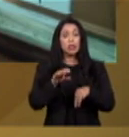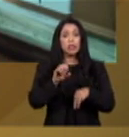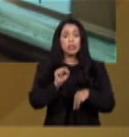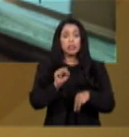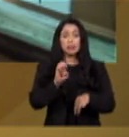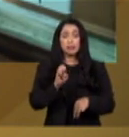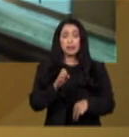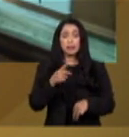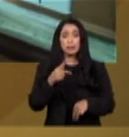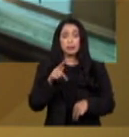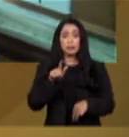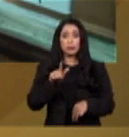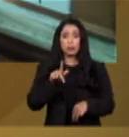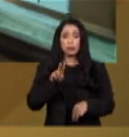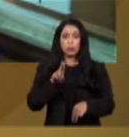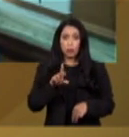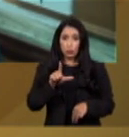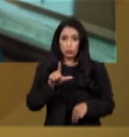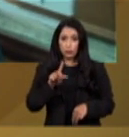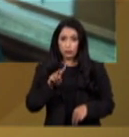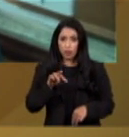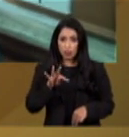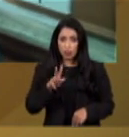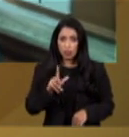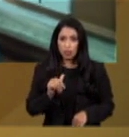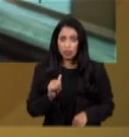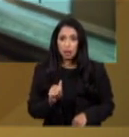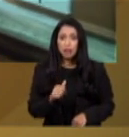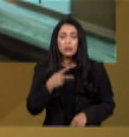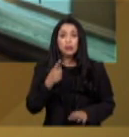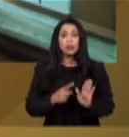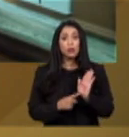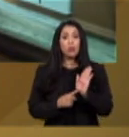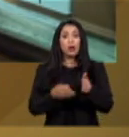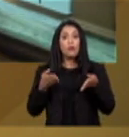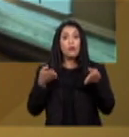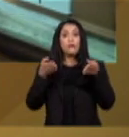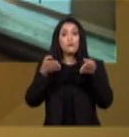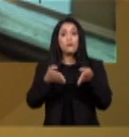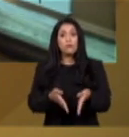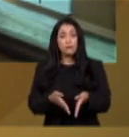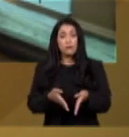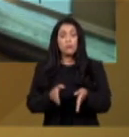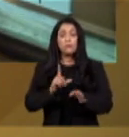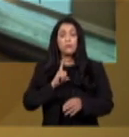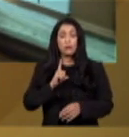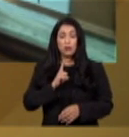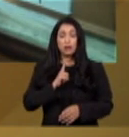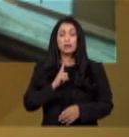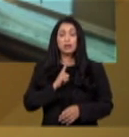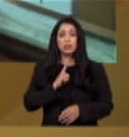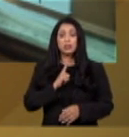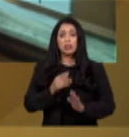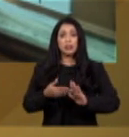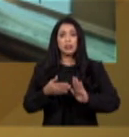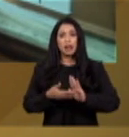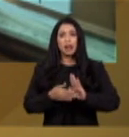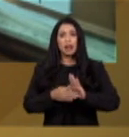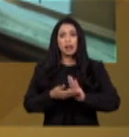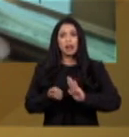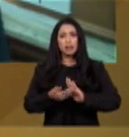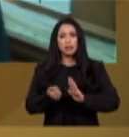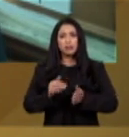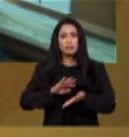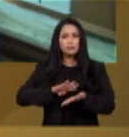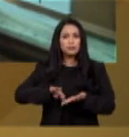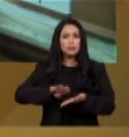uma chapada inconstitucionalidade quanto ao enfoque segundo o qual se tem a exclusão